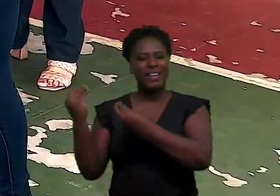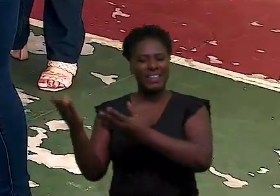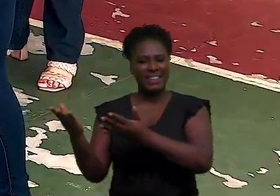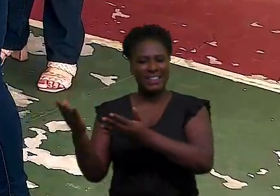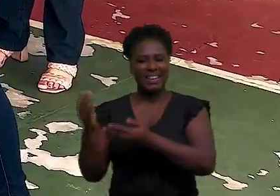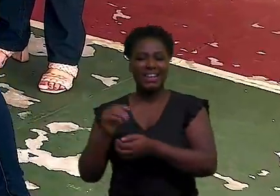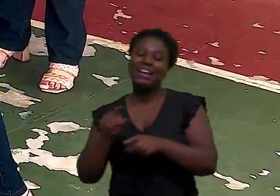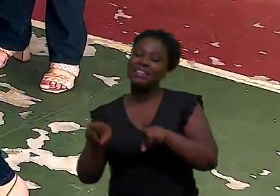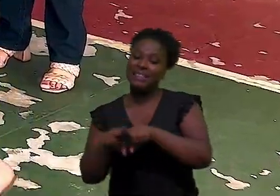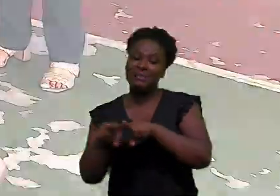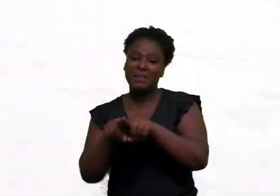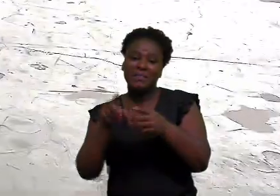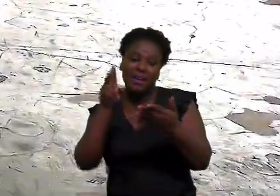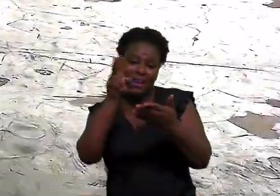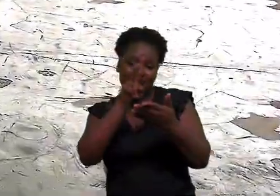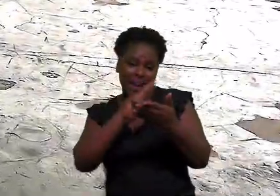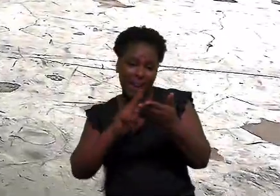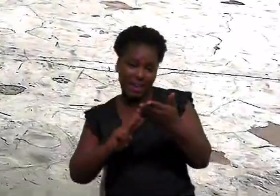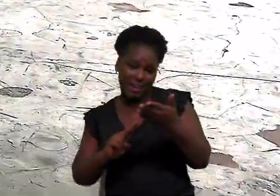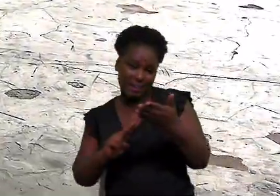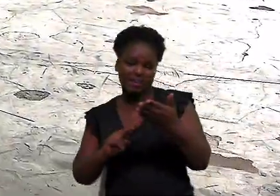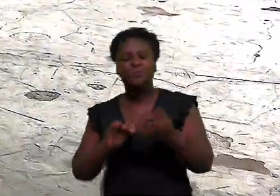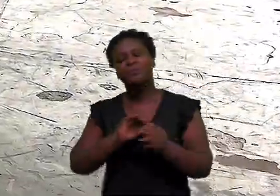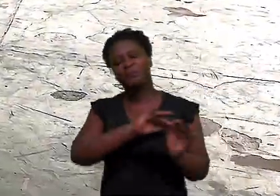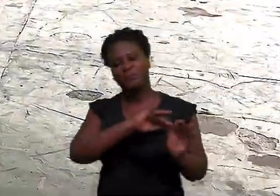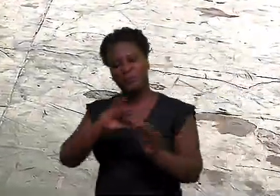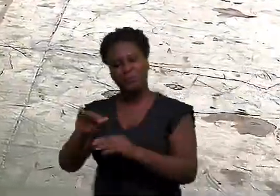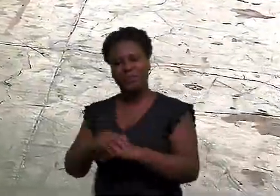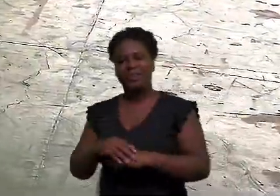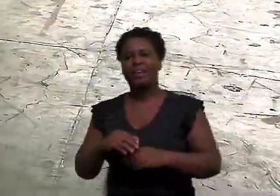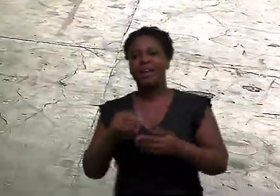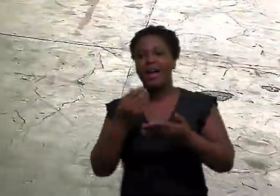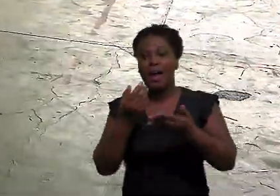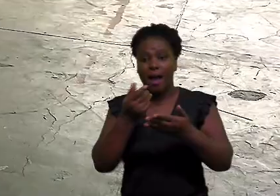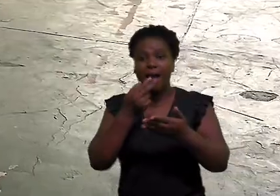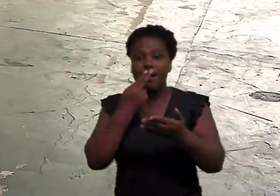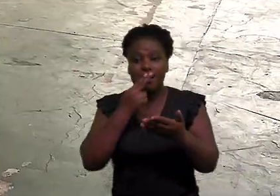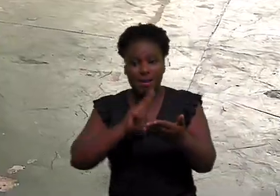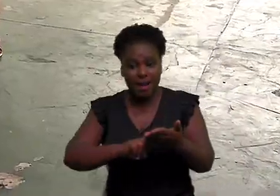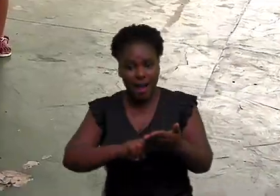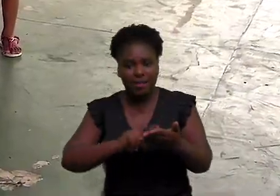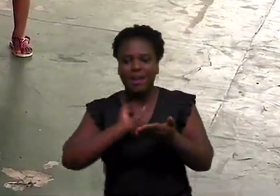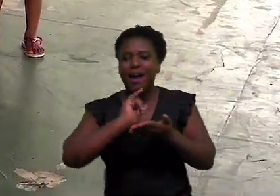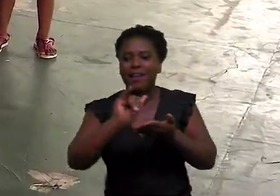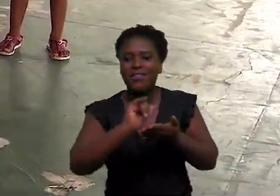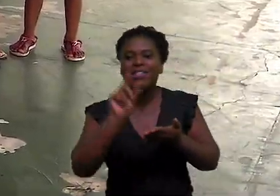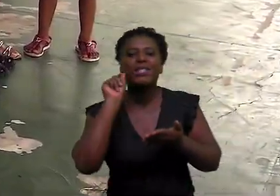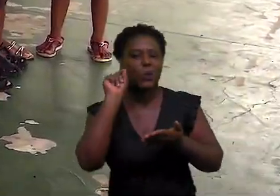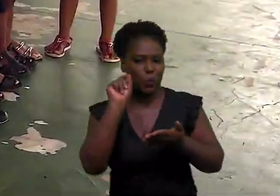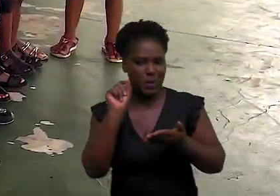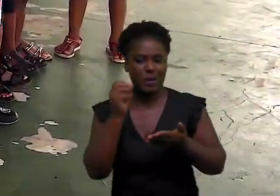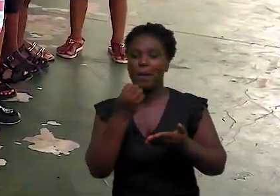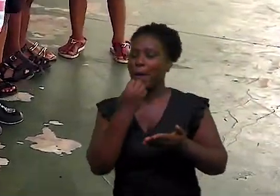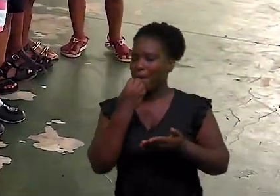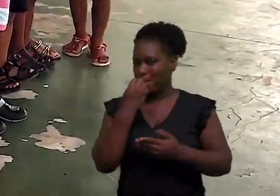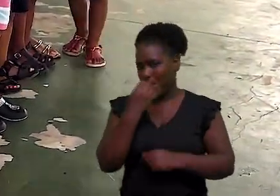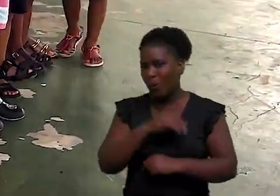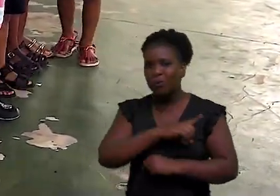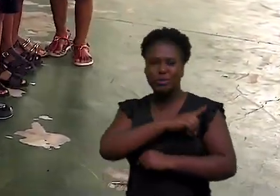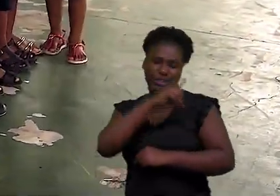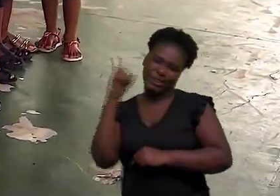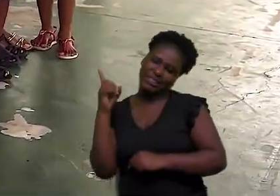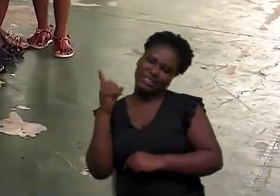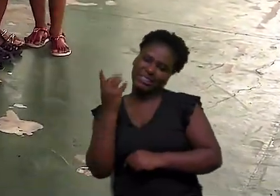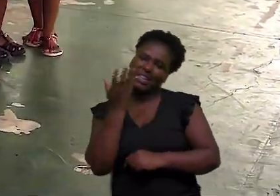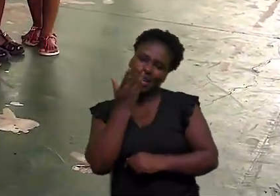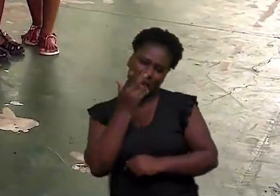PG. Bom dia, crianças. Então, a turma da Joaninha escreveu uma carta